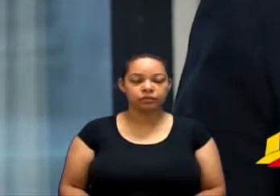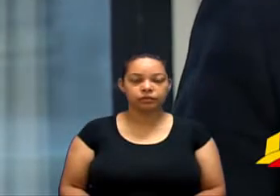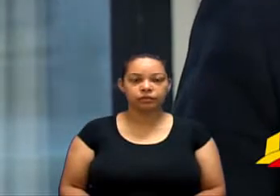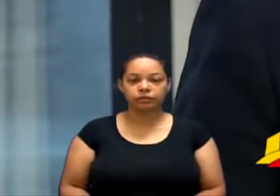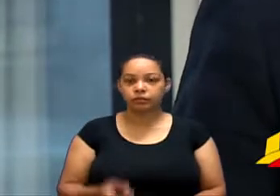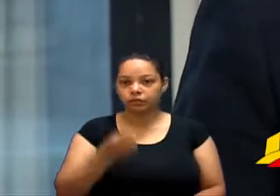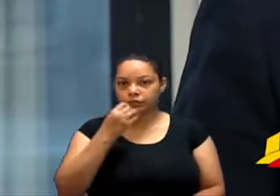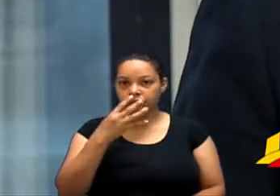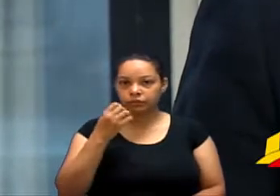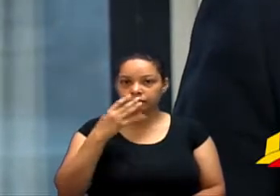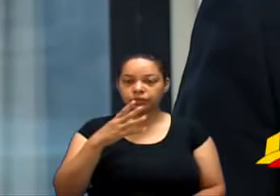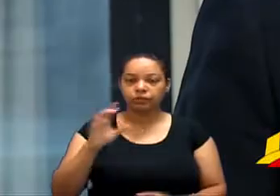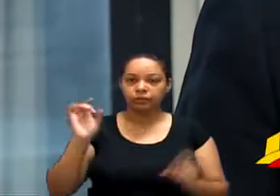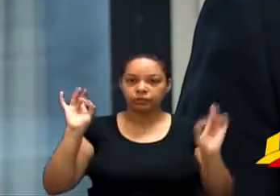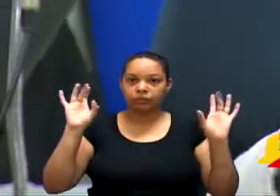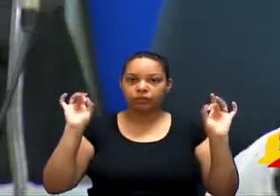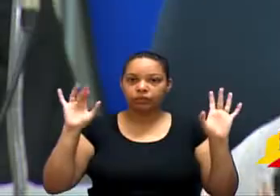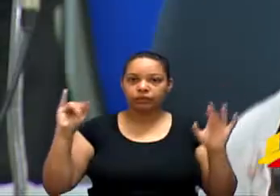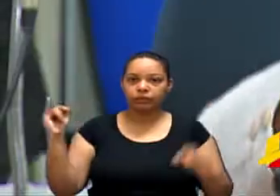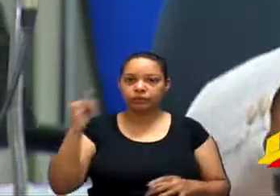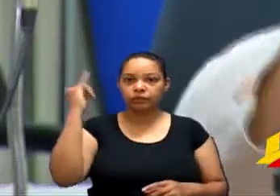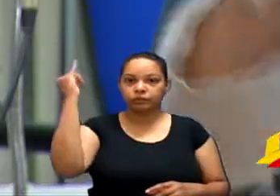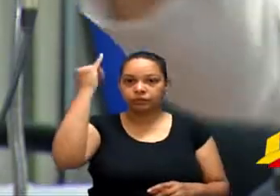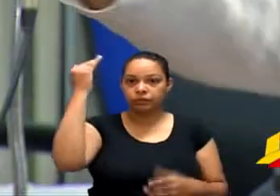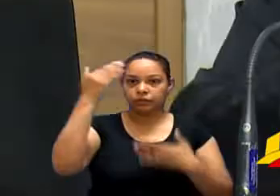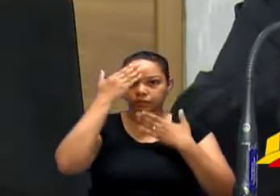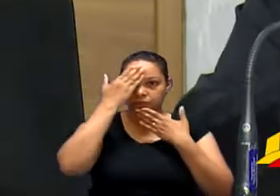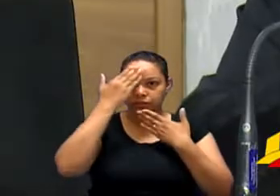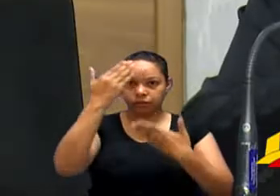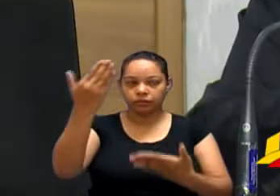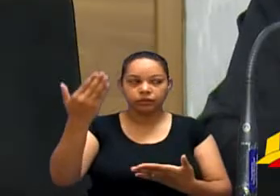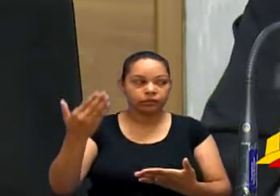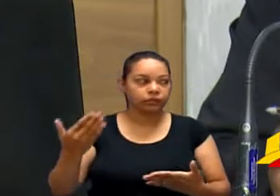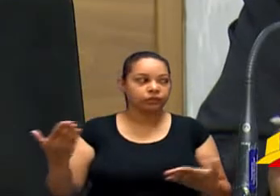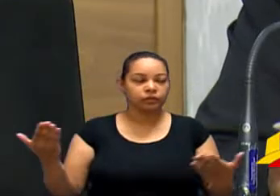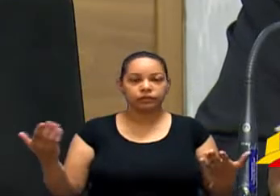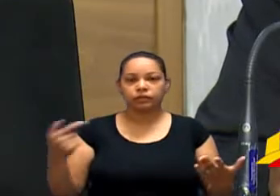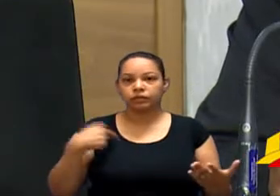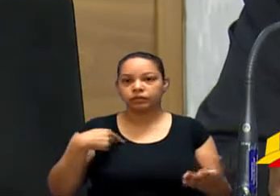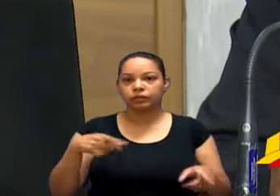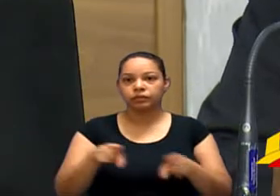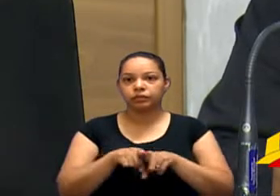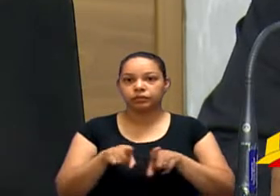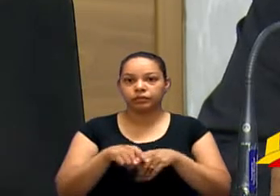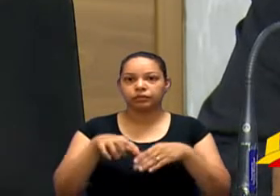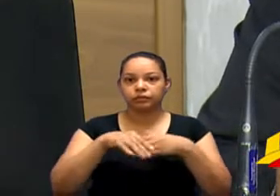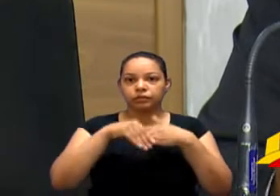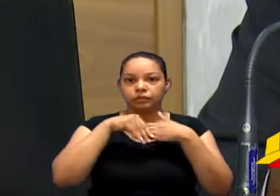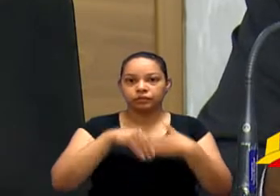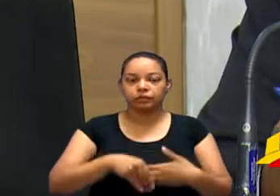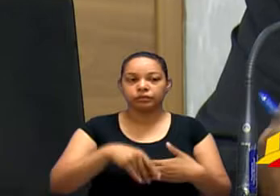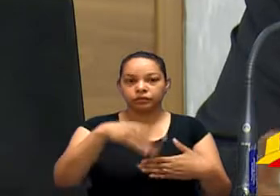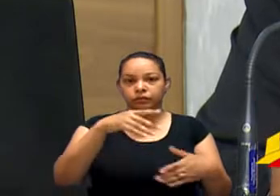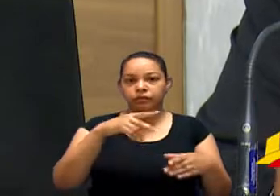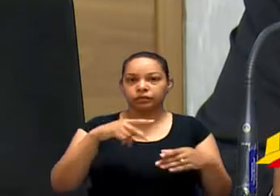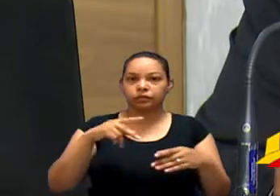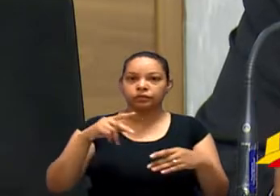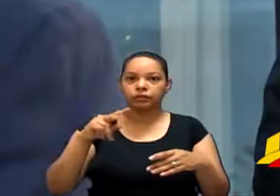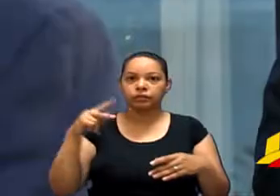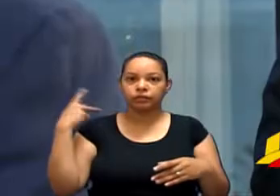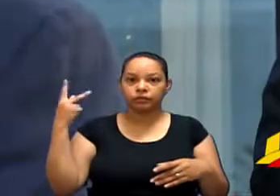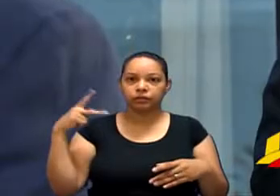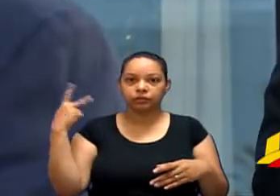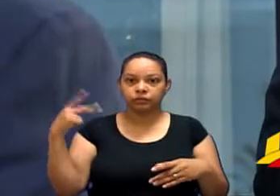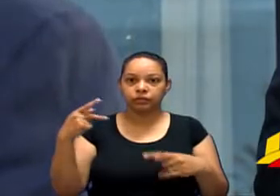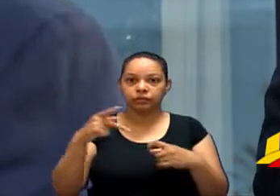valioso e necessário Obrigado eu também quero cumprimentar Doutor Hélio em nome de todos os